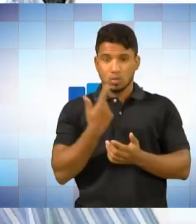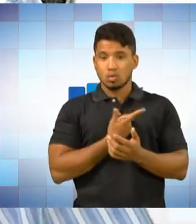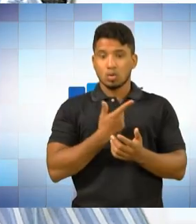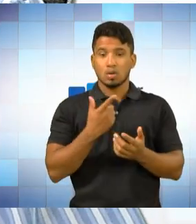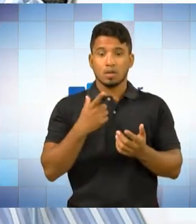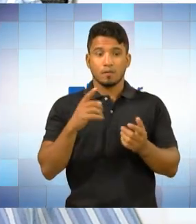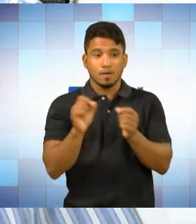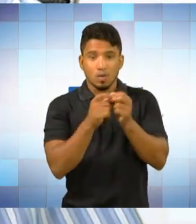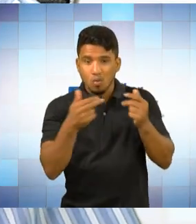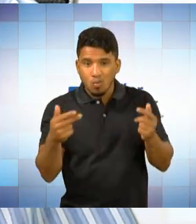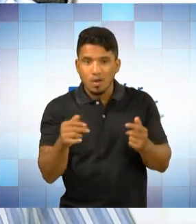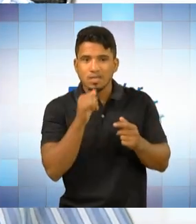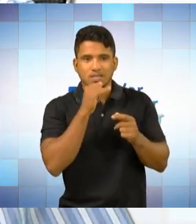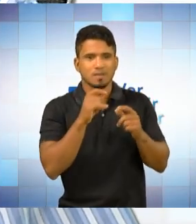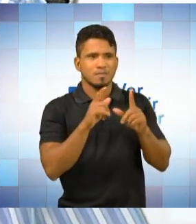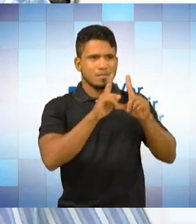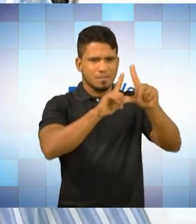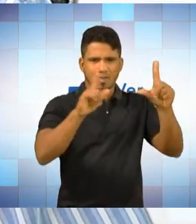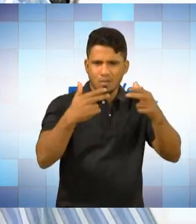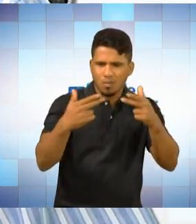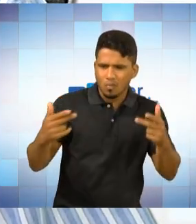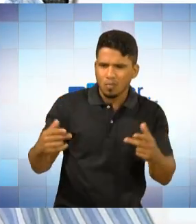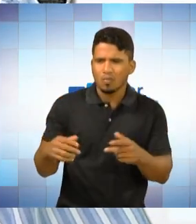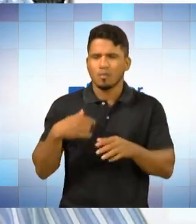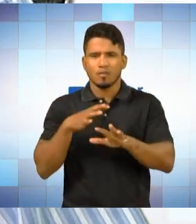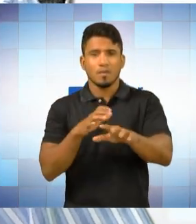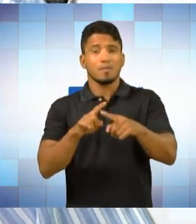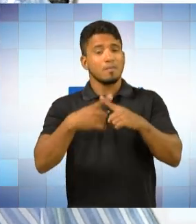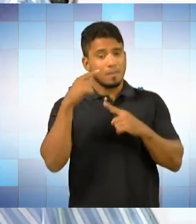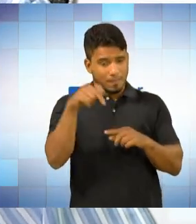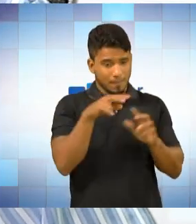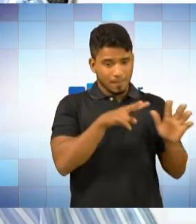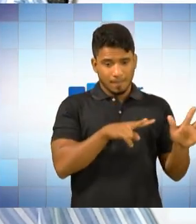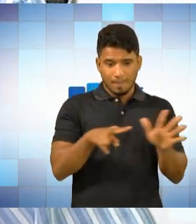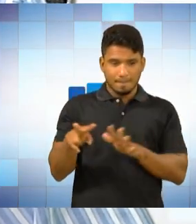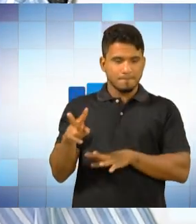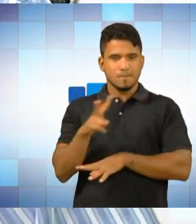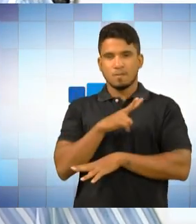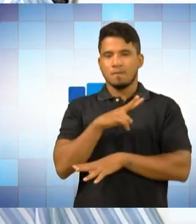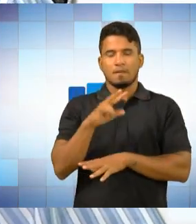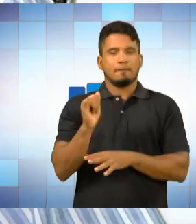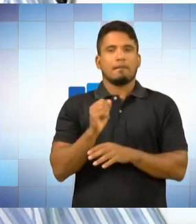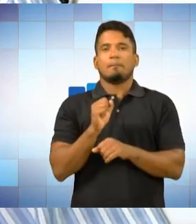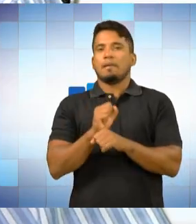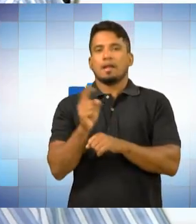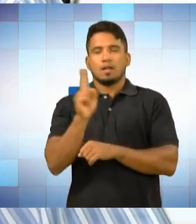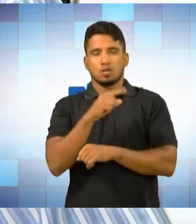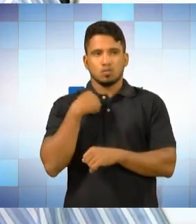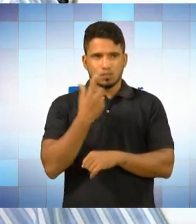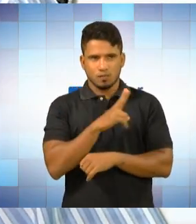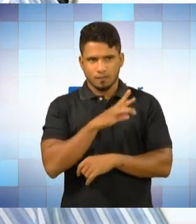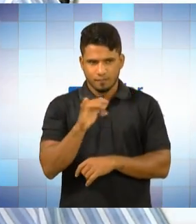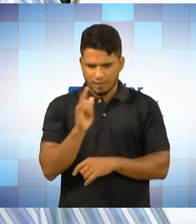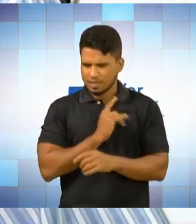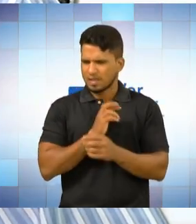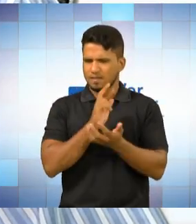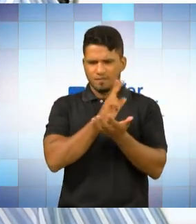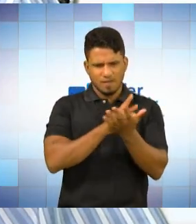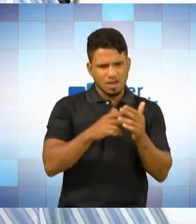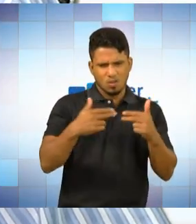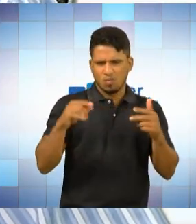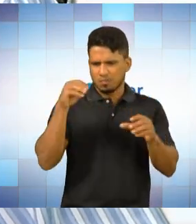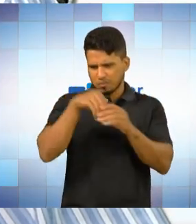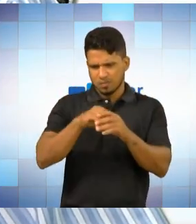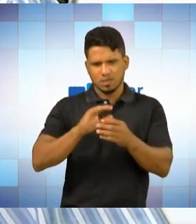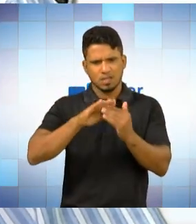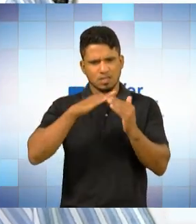para nossas atividades, com panfletagem e tudo. Mas mesmo assim, essa semana não ficará em branco. Nós vamos ter atividades na